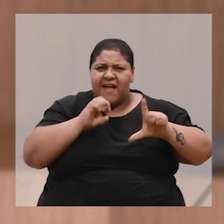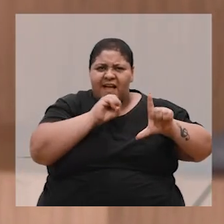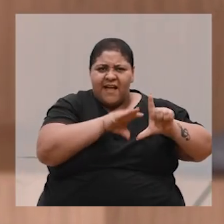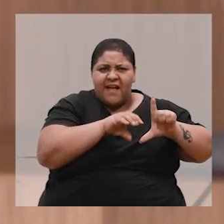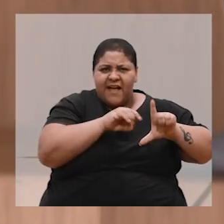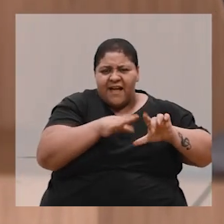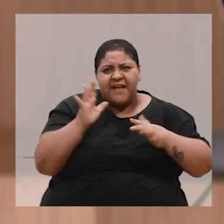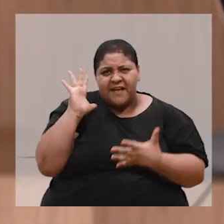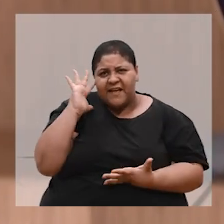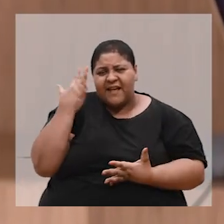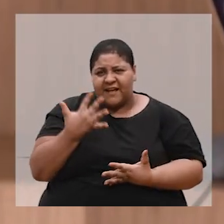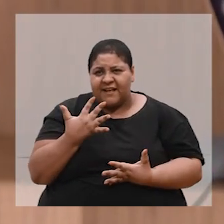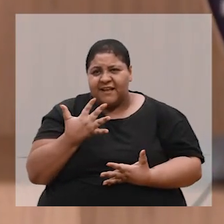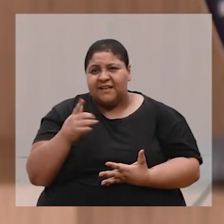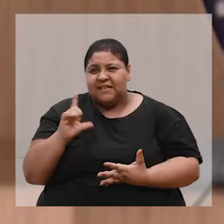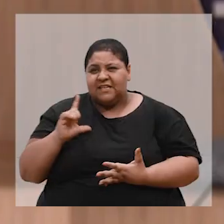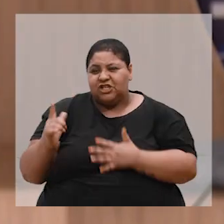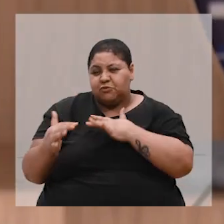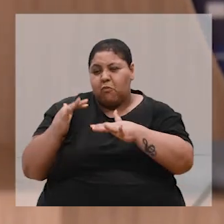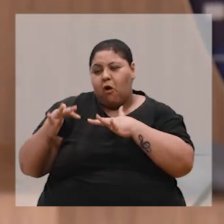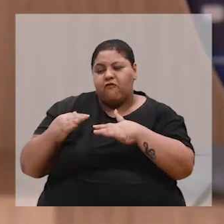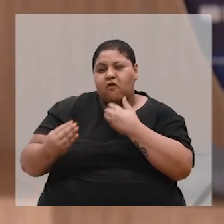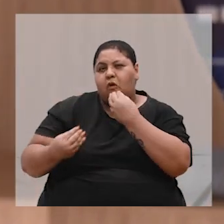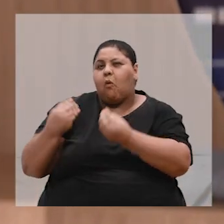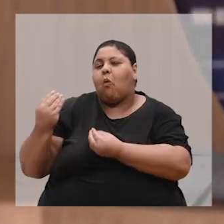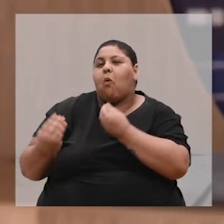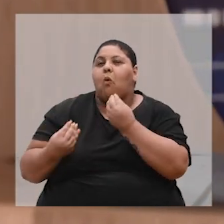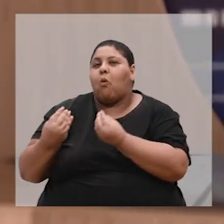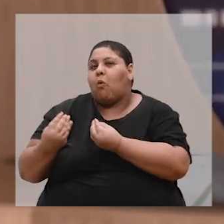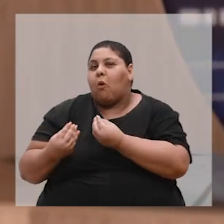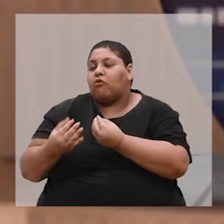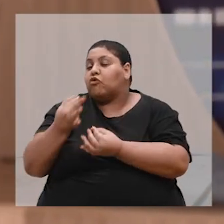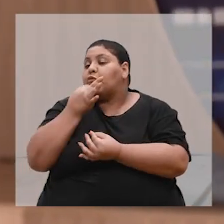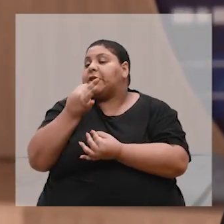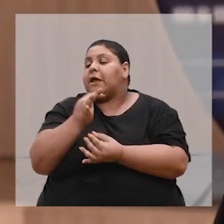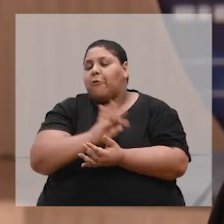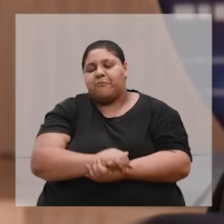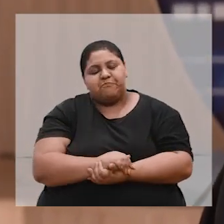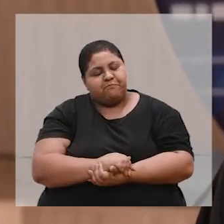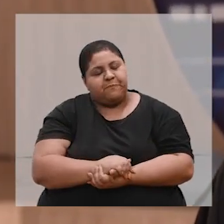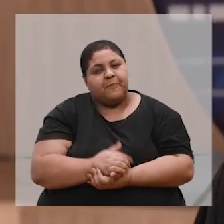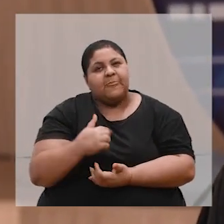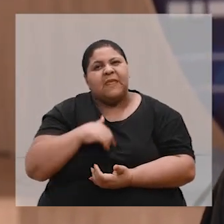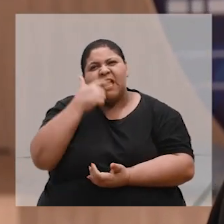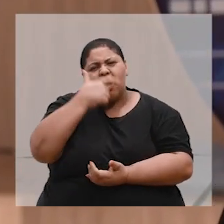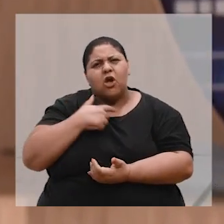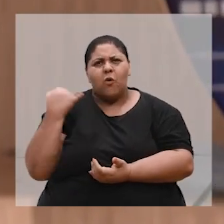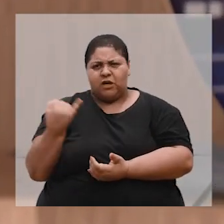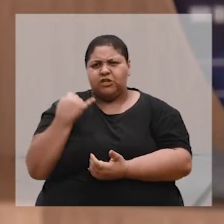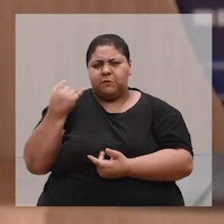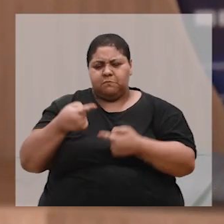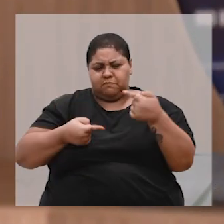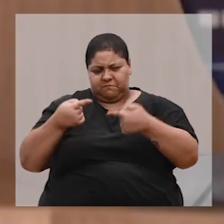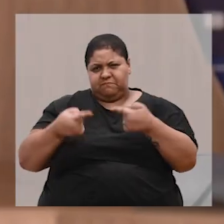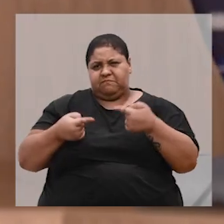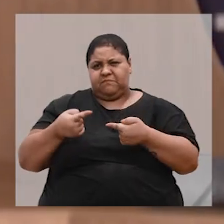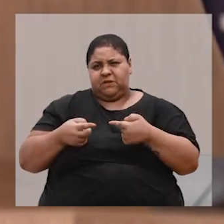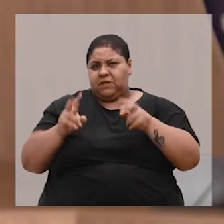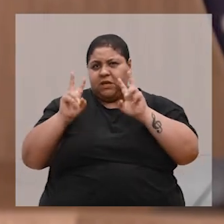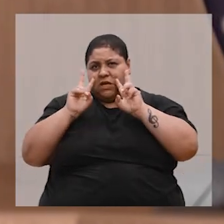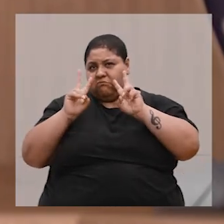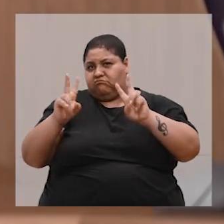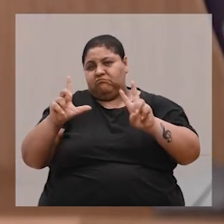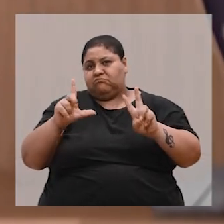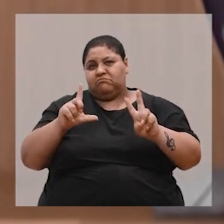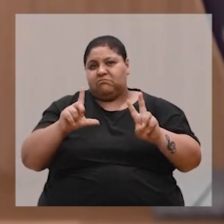sobre licenciatura que estão acontecendo te movem? Qual o teu olhar sobre elas? Eu acho que é importante a gente discutir, né? A gente está